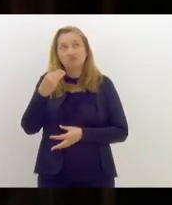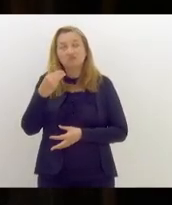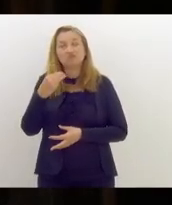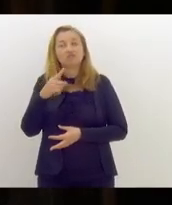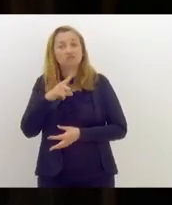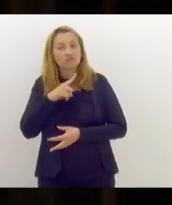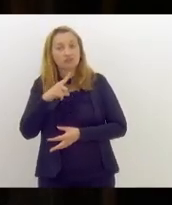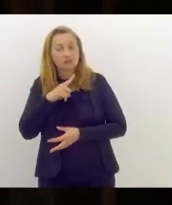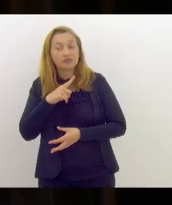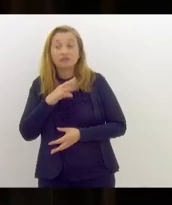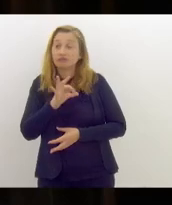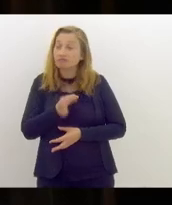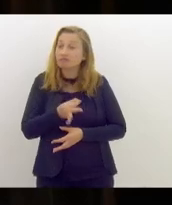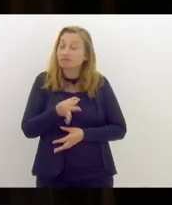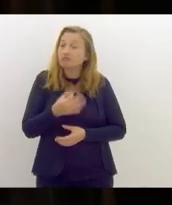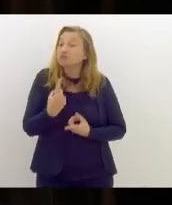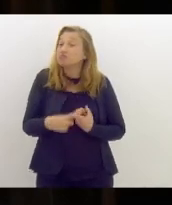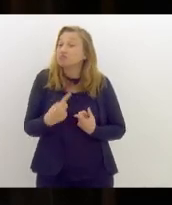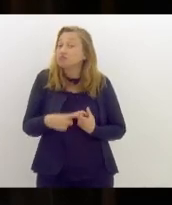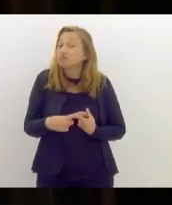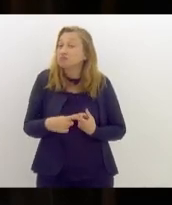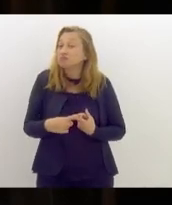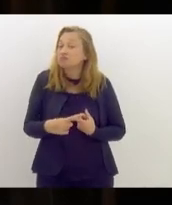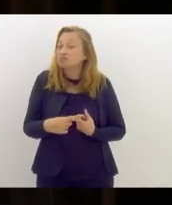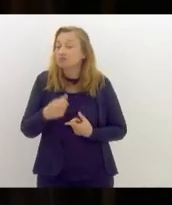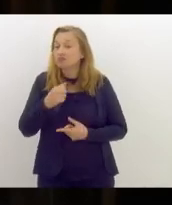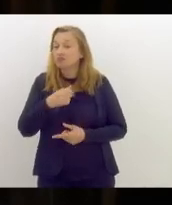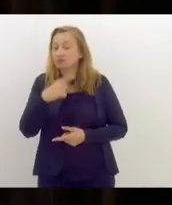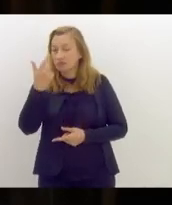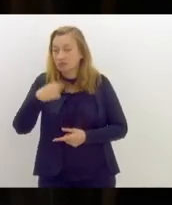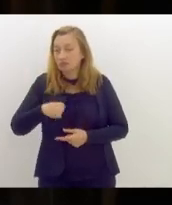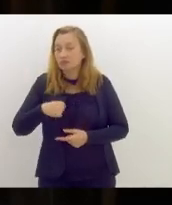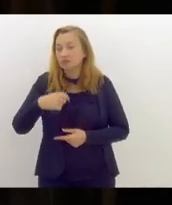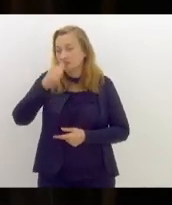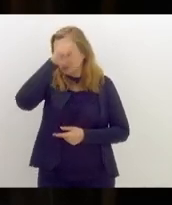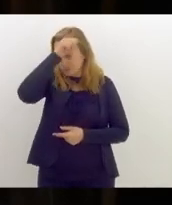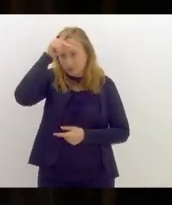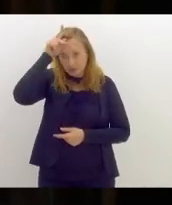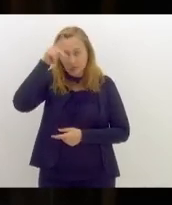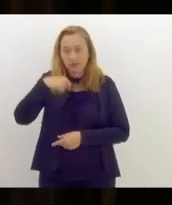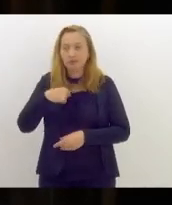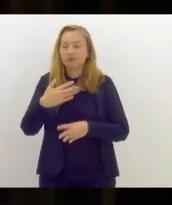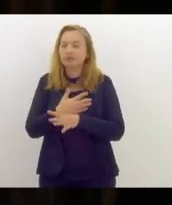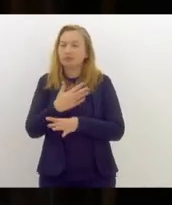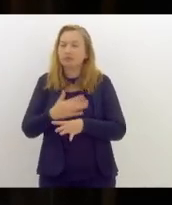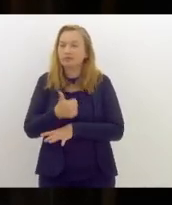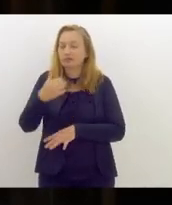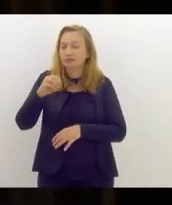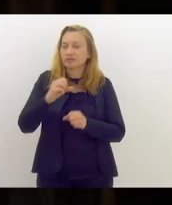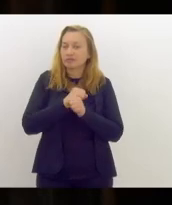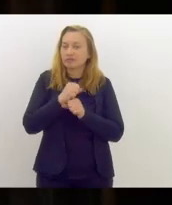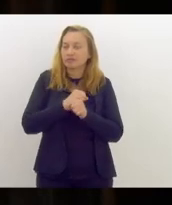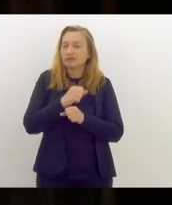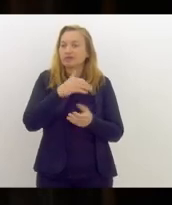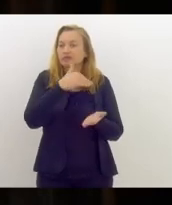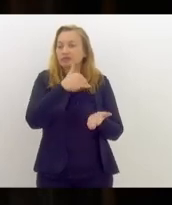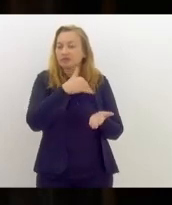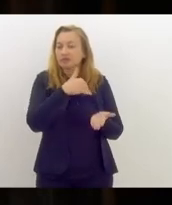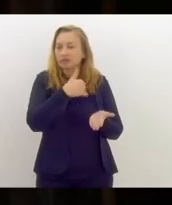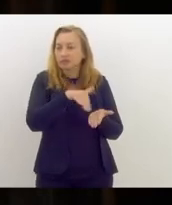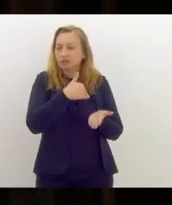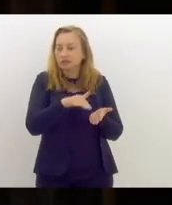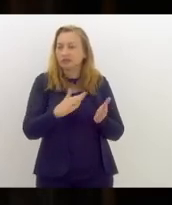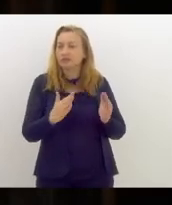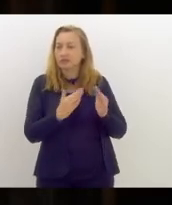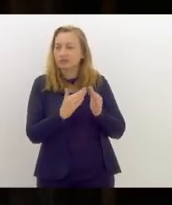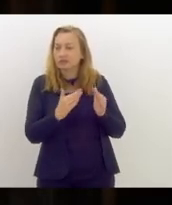efetivamente porque eu fui prefeito da minha cidade por 10 anos eu fui secretário Estadual de habitação eu